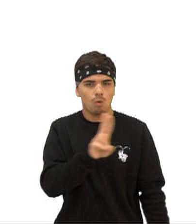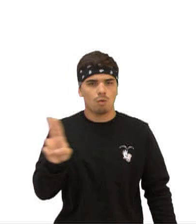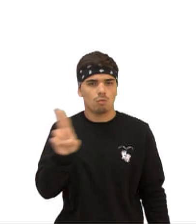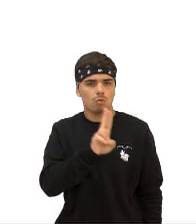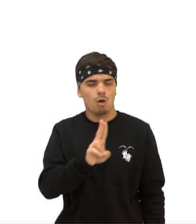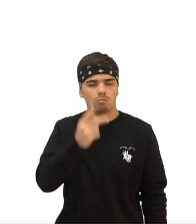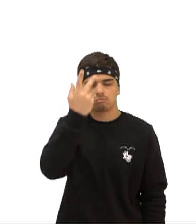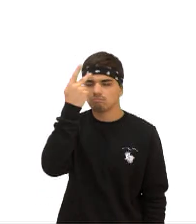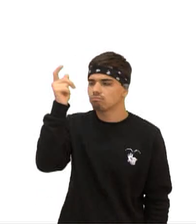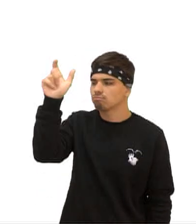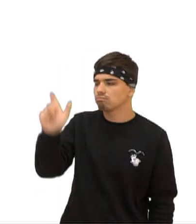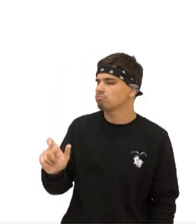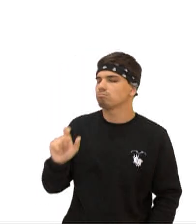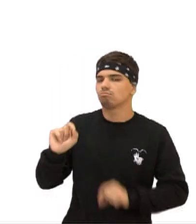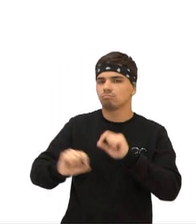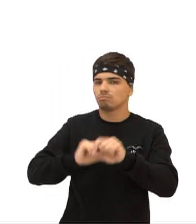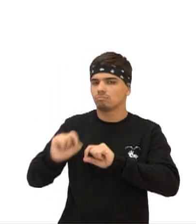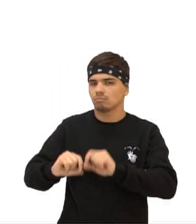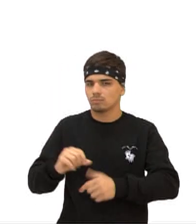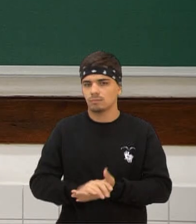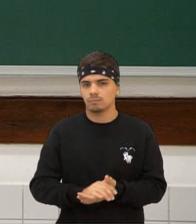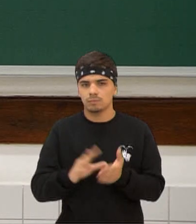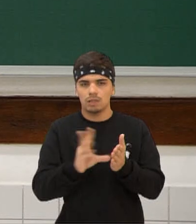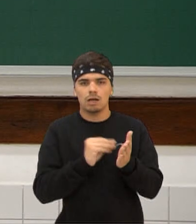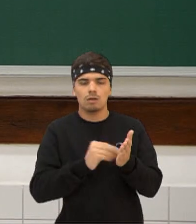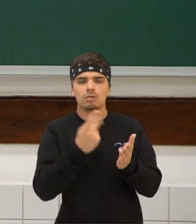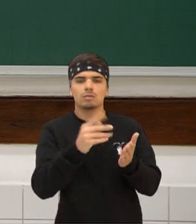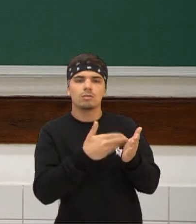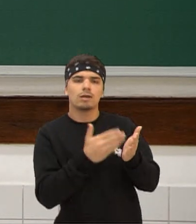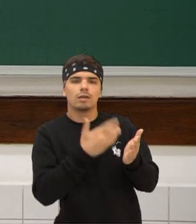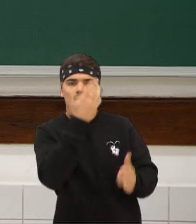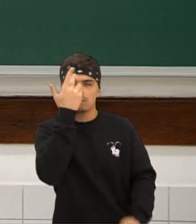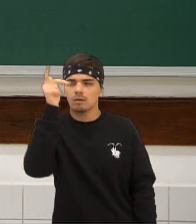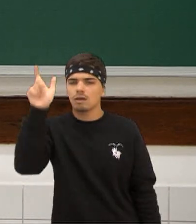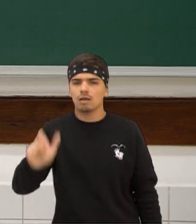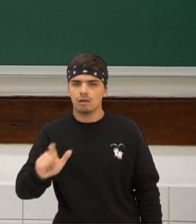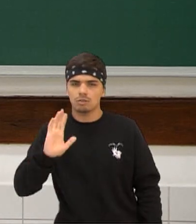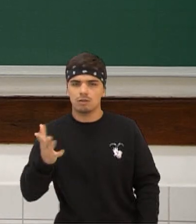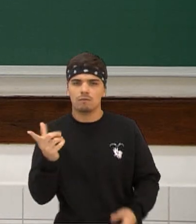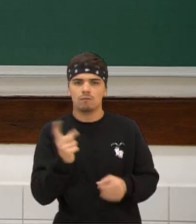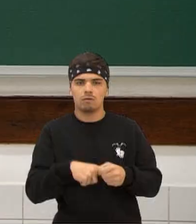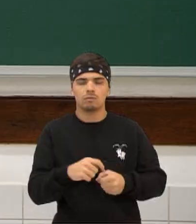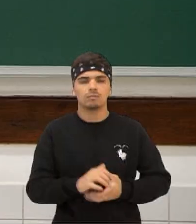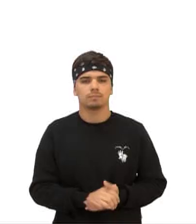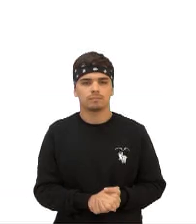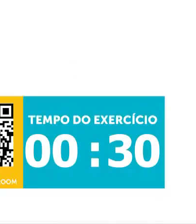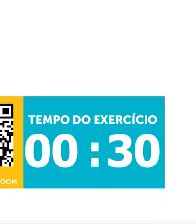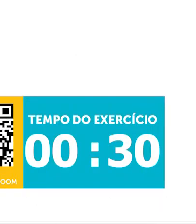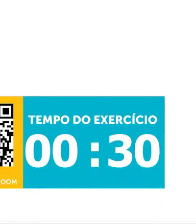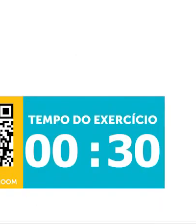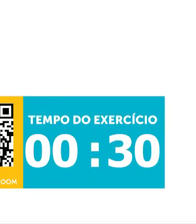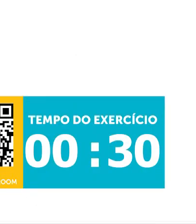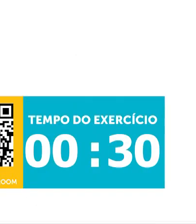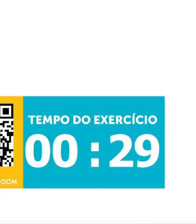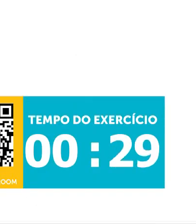quem é ela mas se você lembra Nossa no seu caderno e quem é essa pintura aí